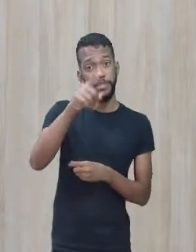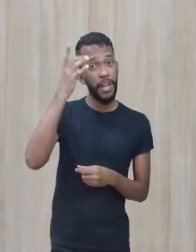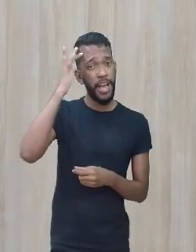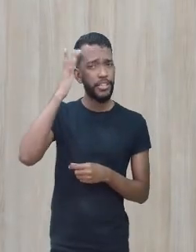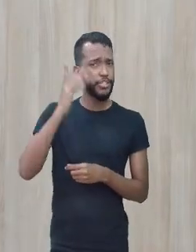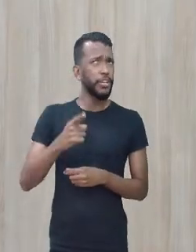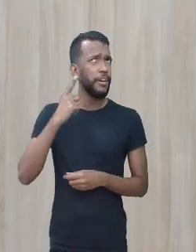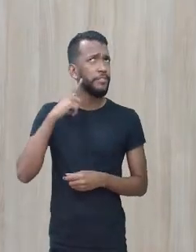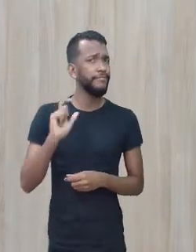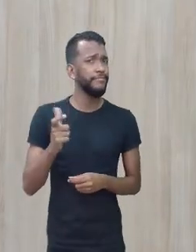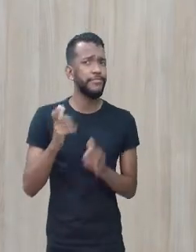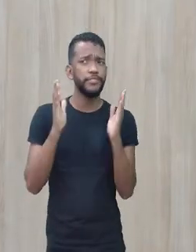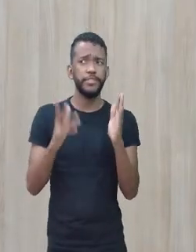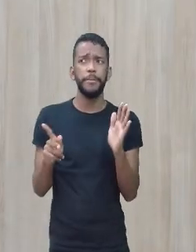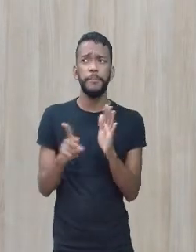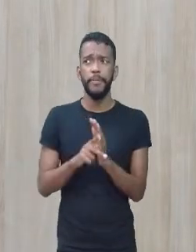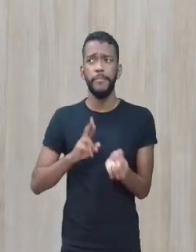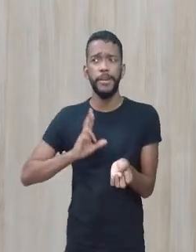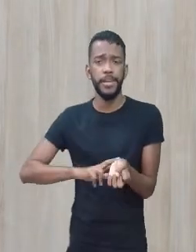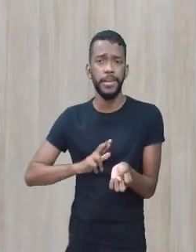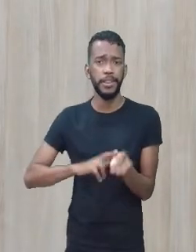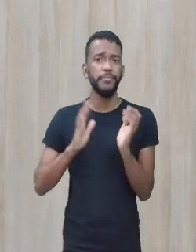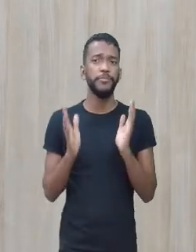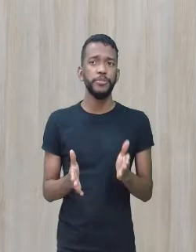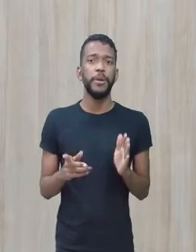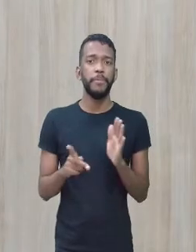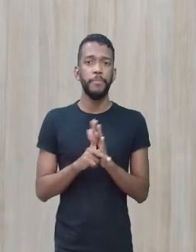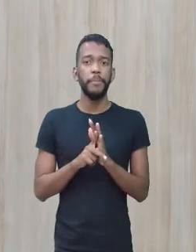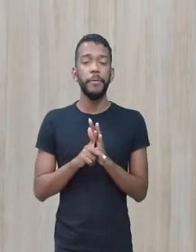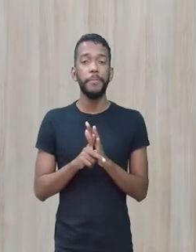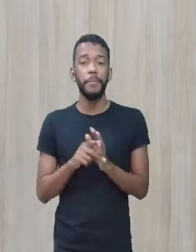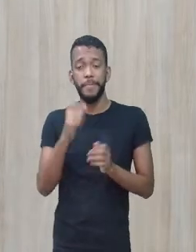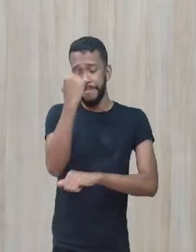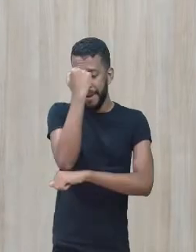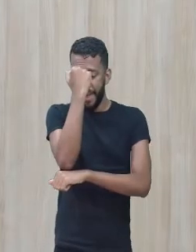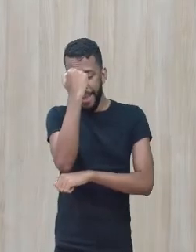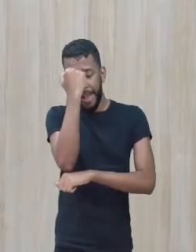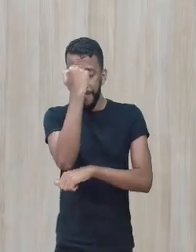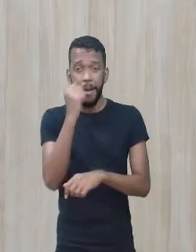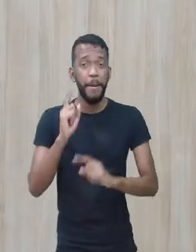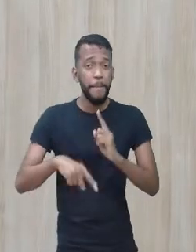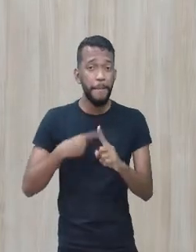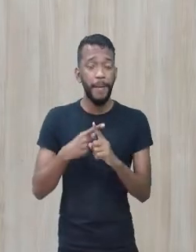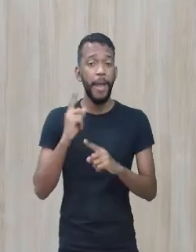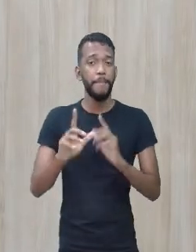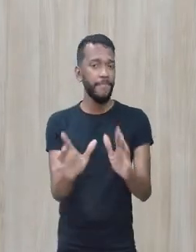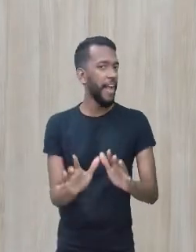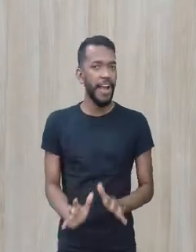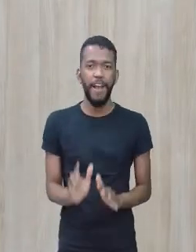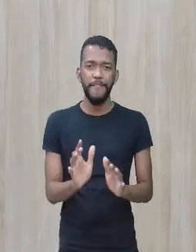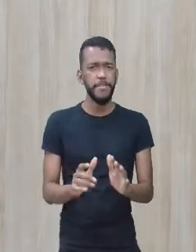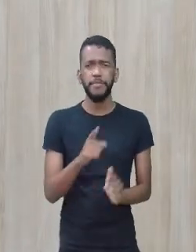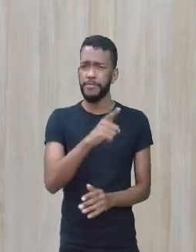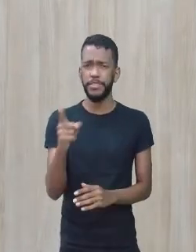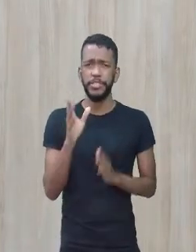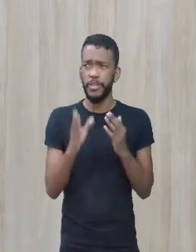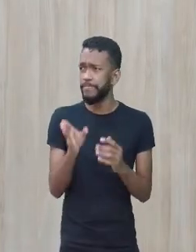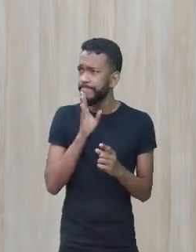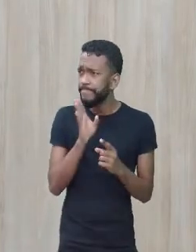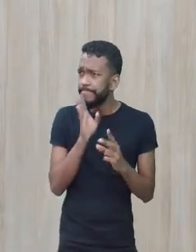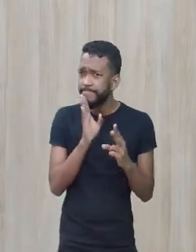muito ligado aí no ritmo aqui, né? No ritmo do brega, principalmente o brega funk. Deve conhecer vários artistas,